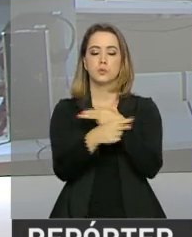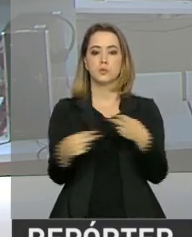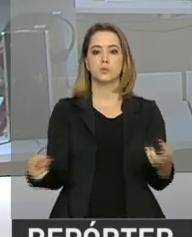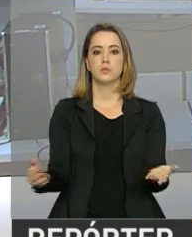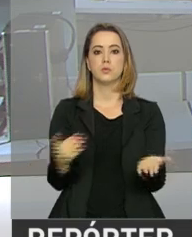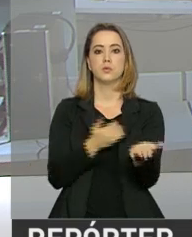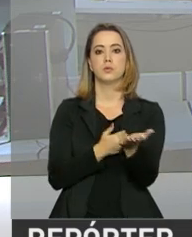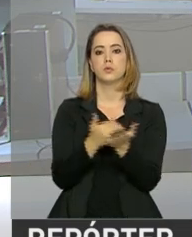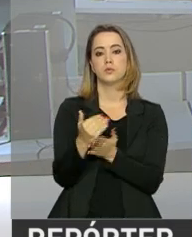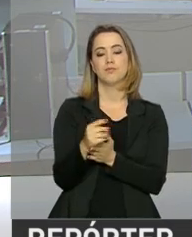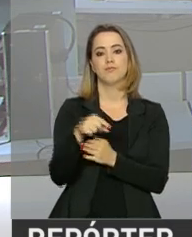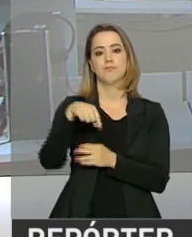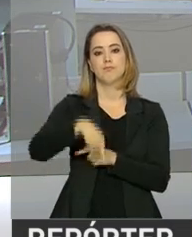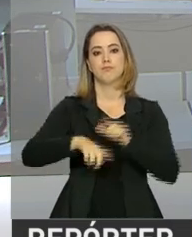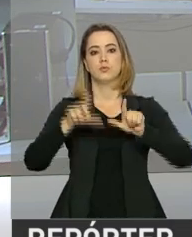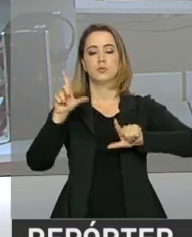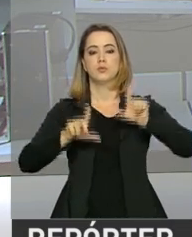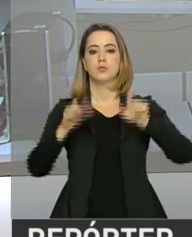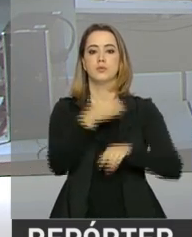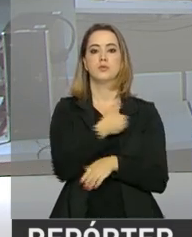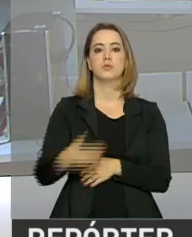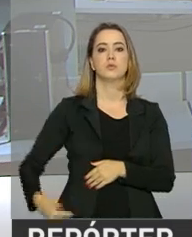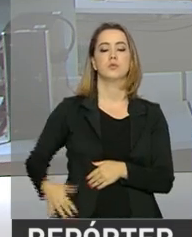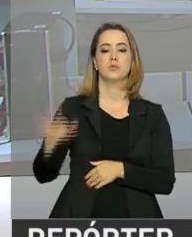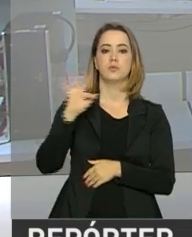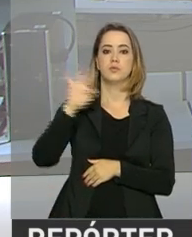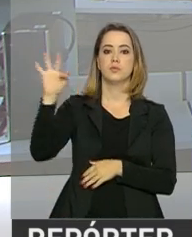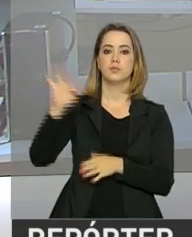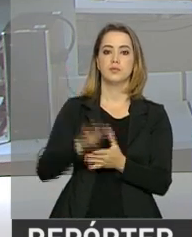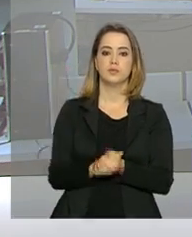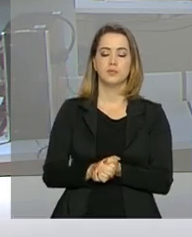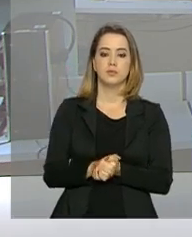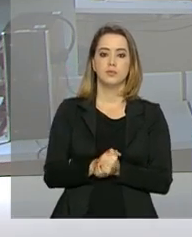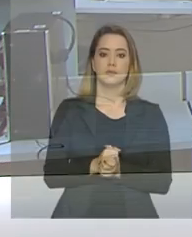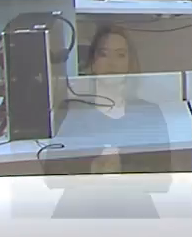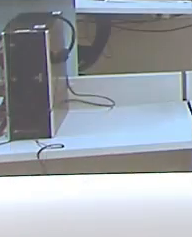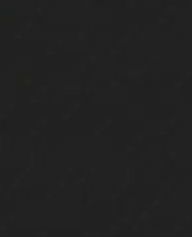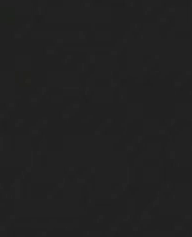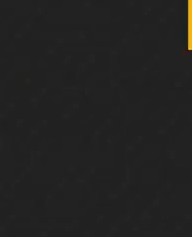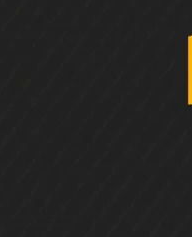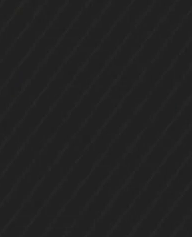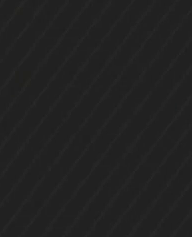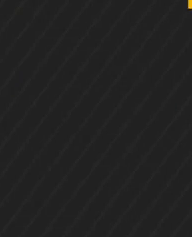nossas redes sociais Continue com a gente NBR a TV do Governo Federal